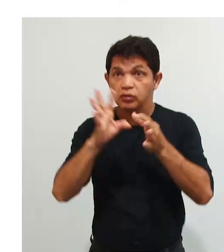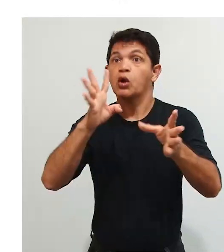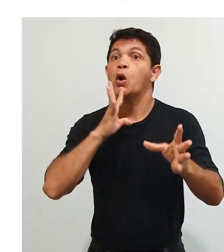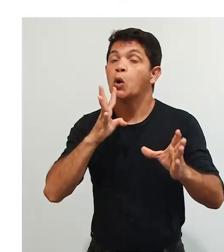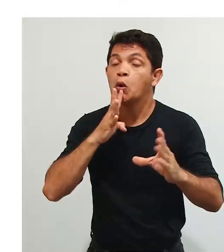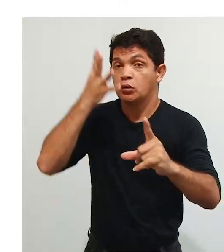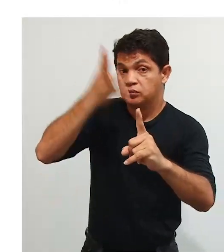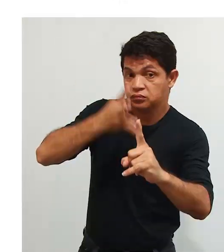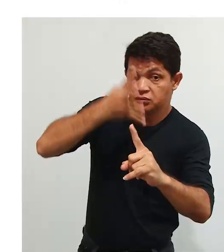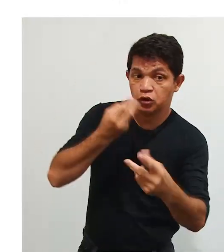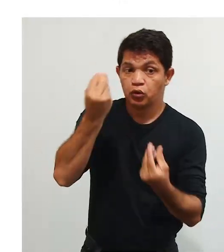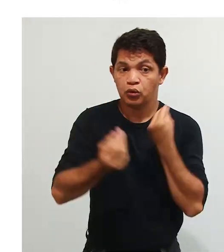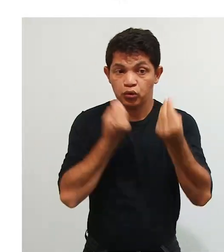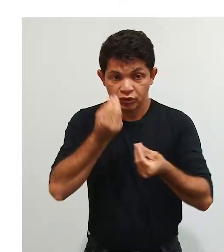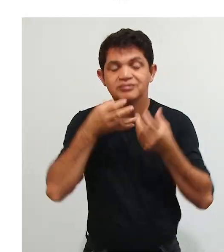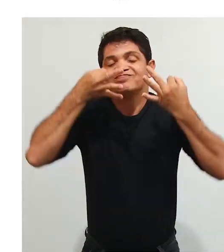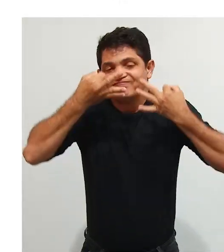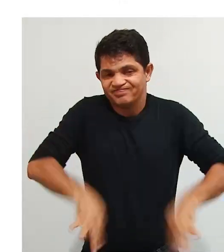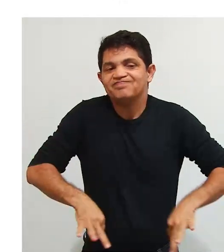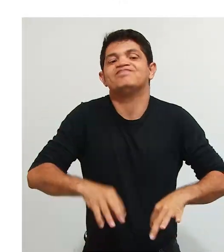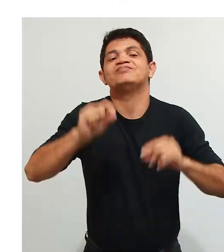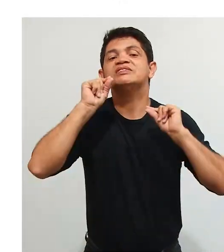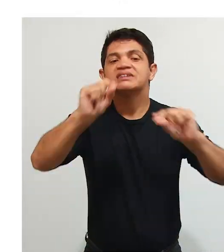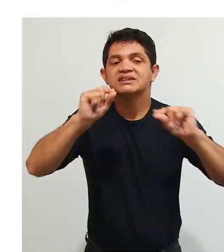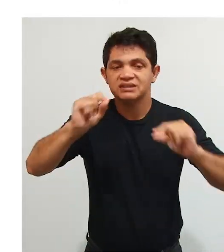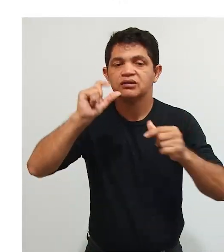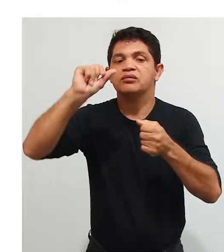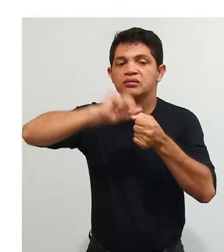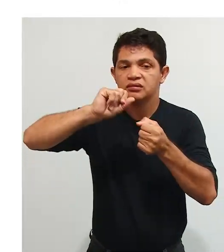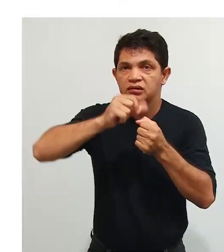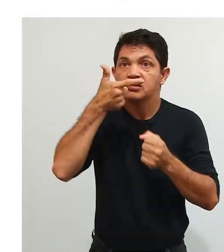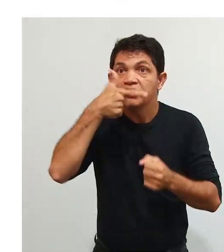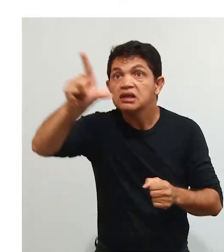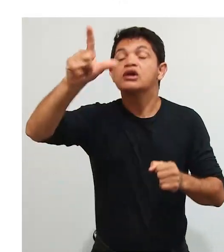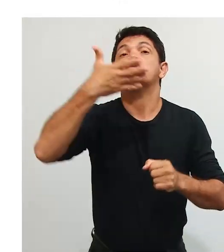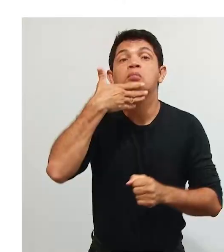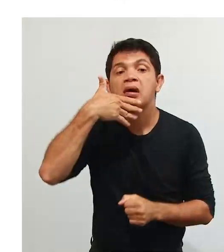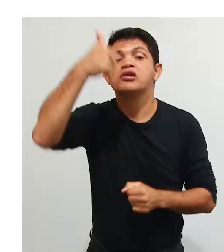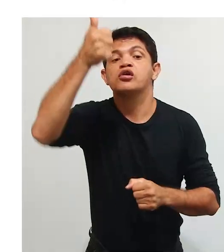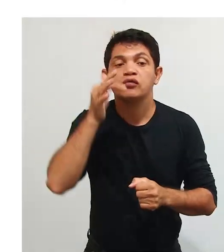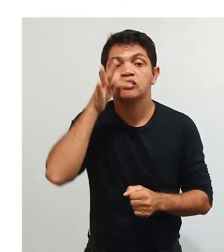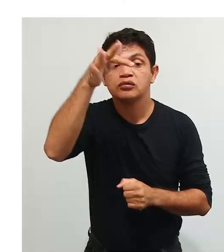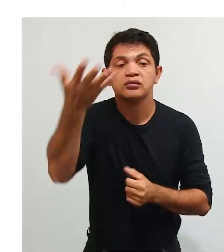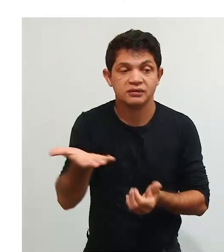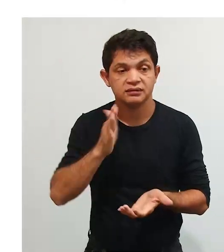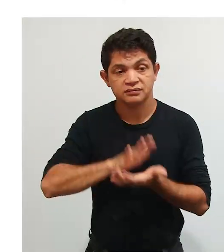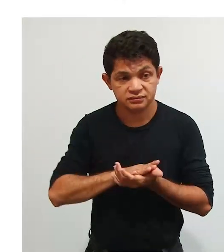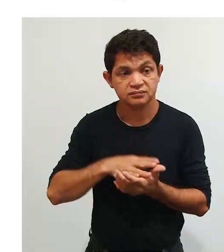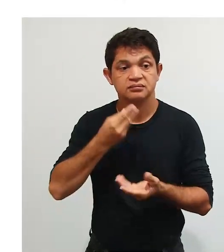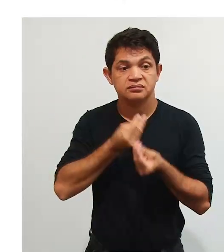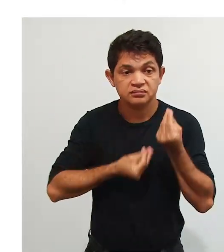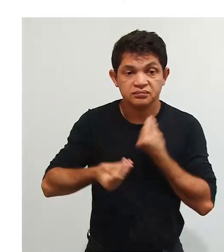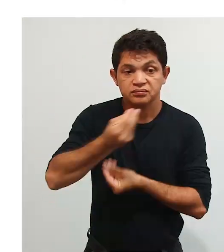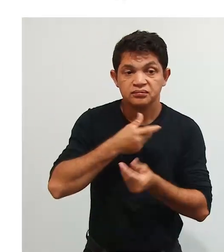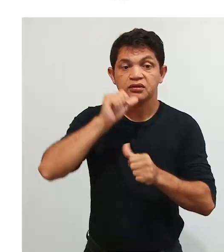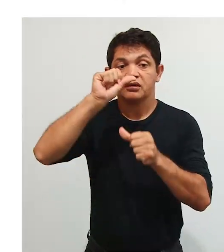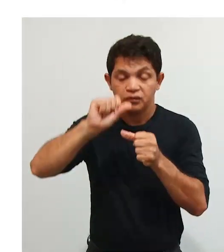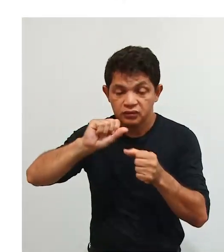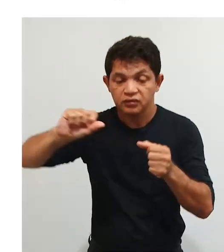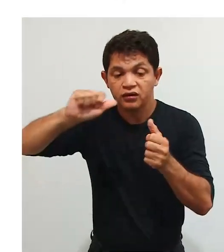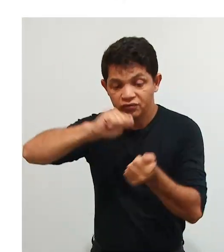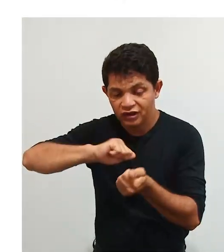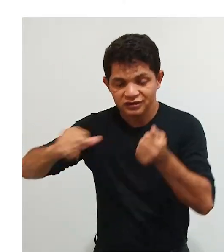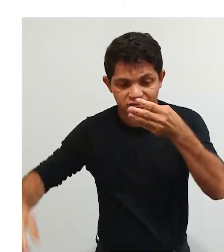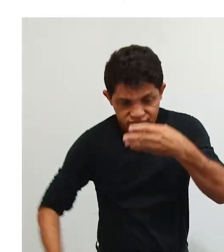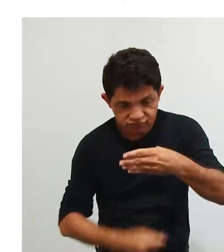seu potencial, eu tenho certeza que você pode fazer outro melhor e lembre de incluir os